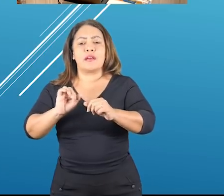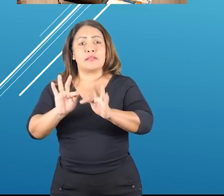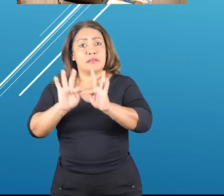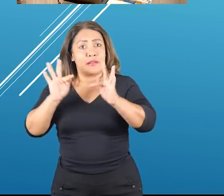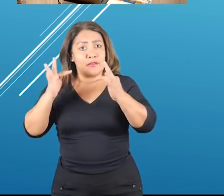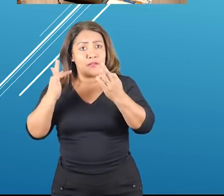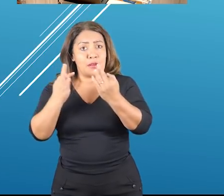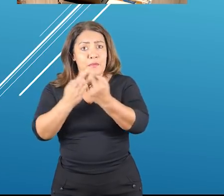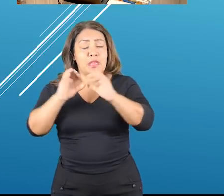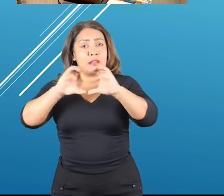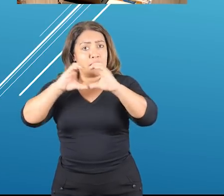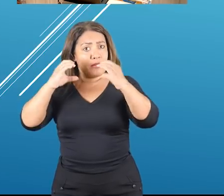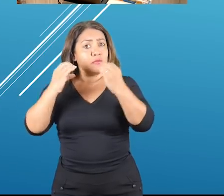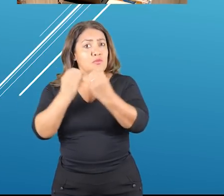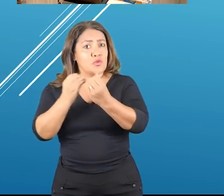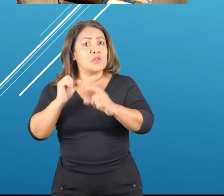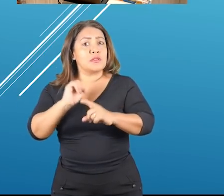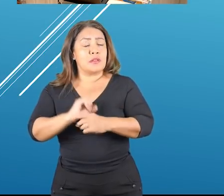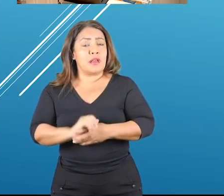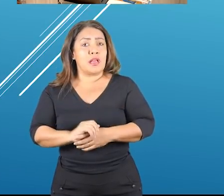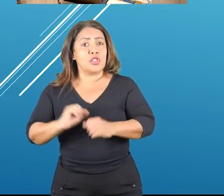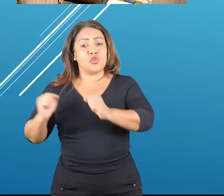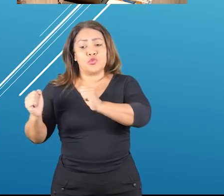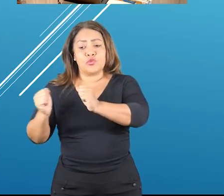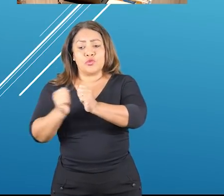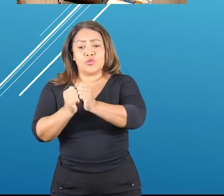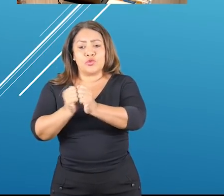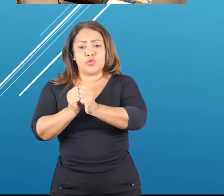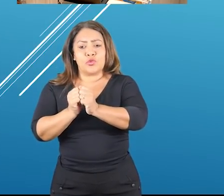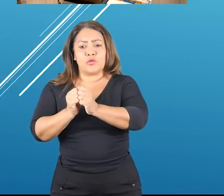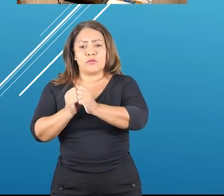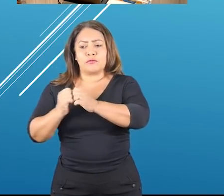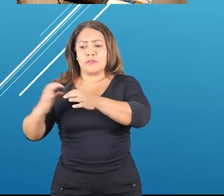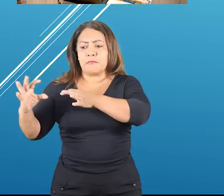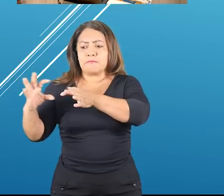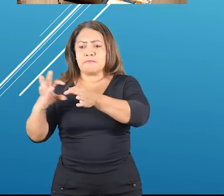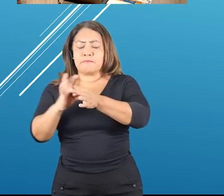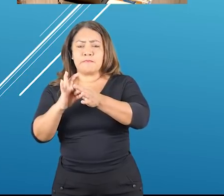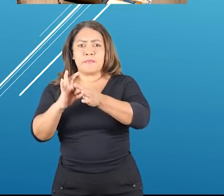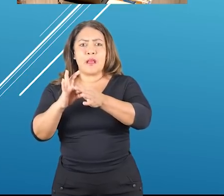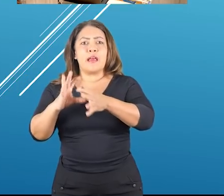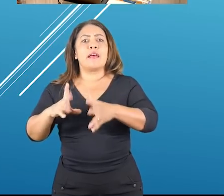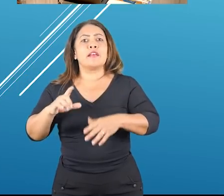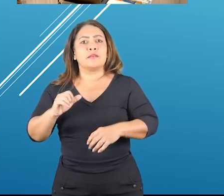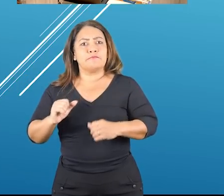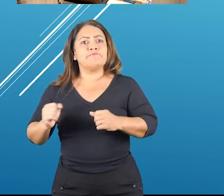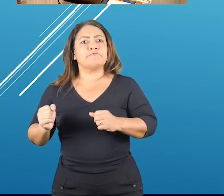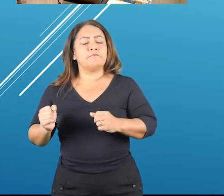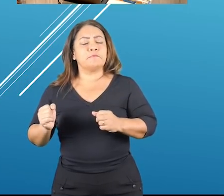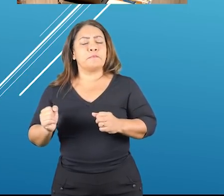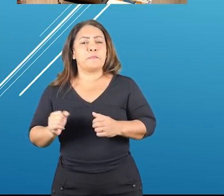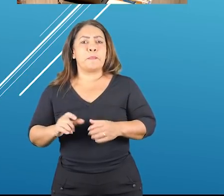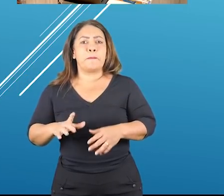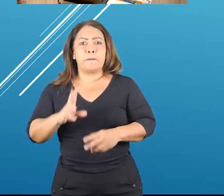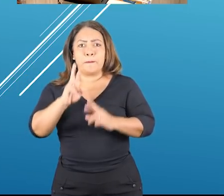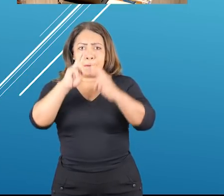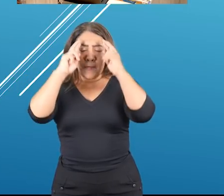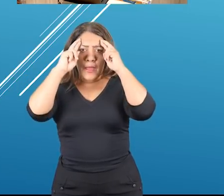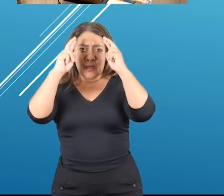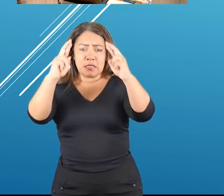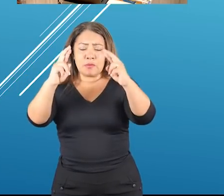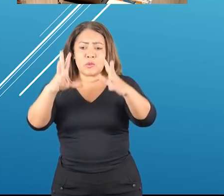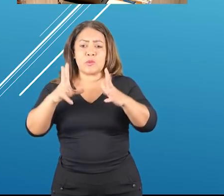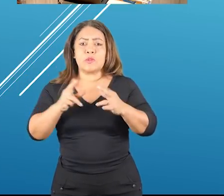que devemos juntas, em parceria, assumir a